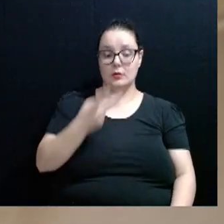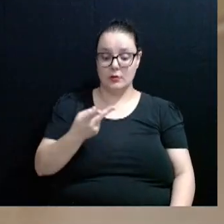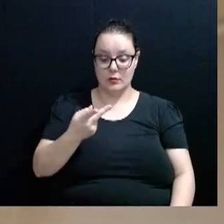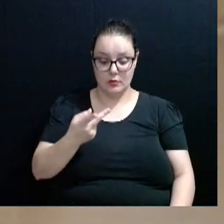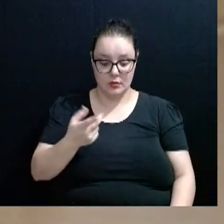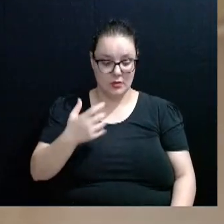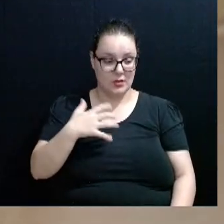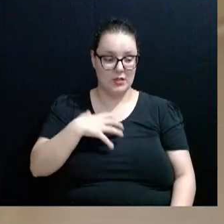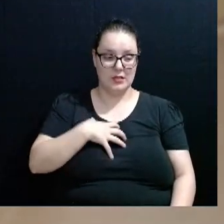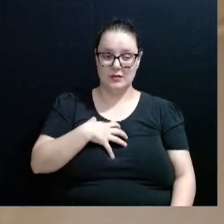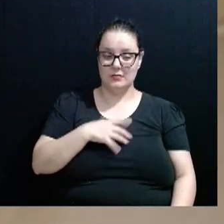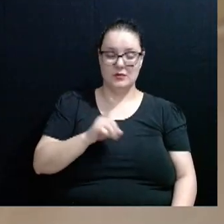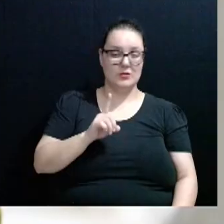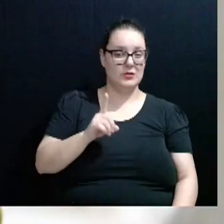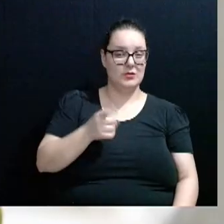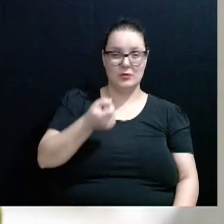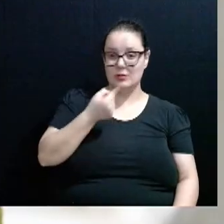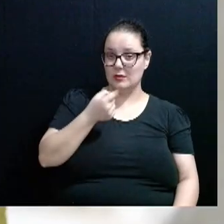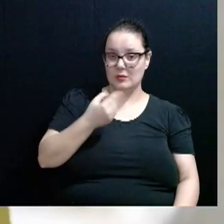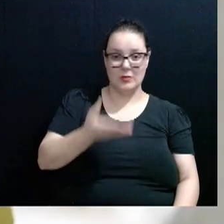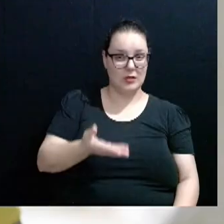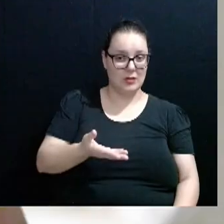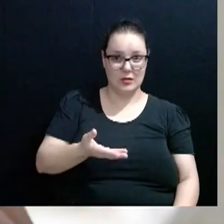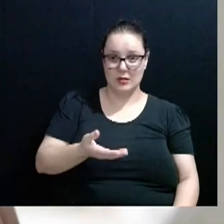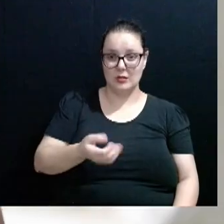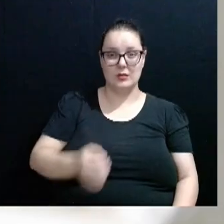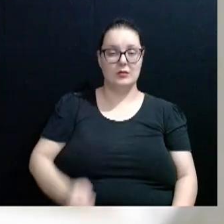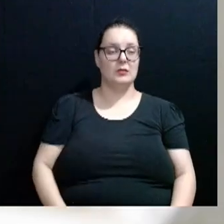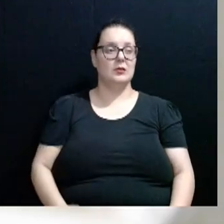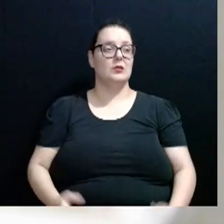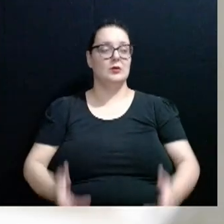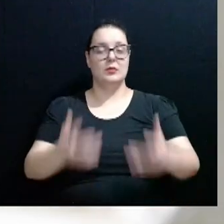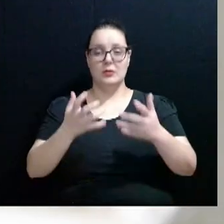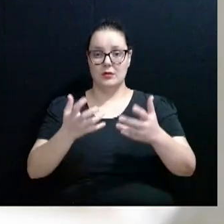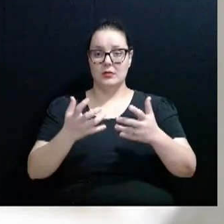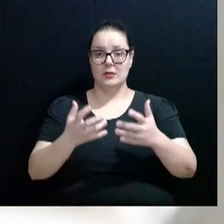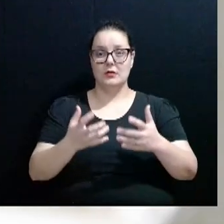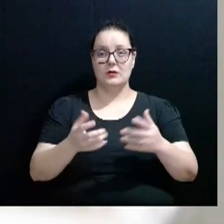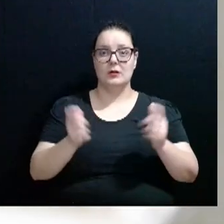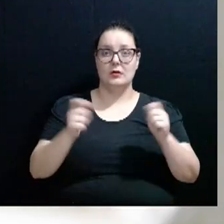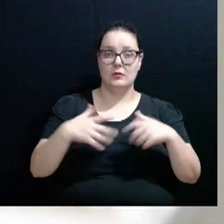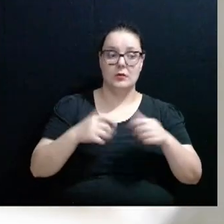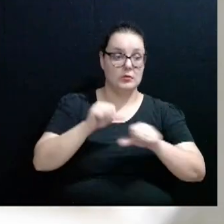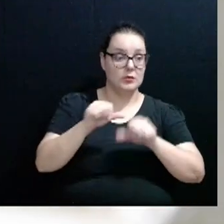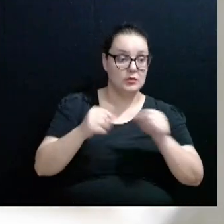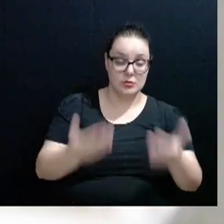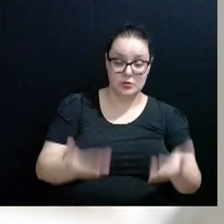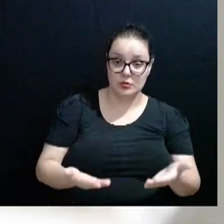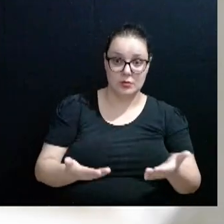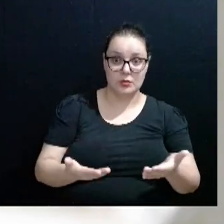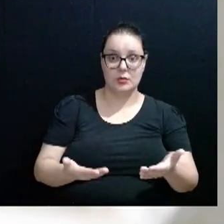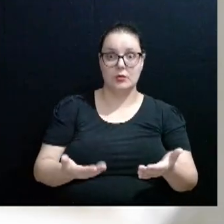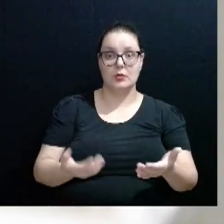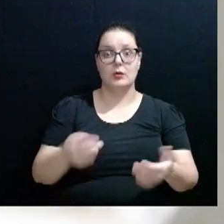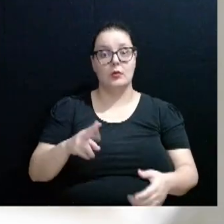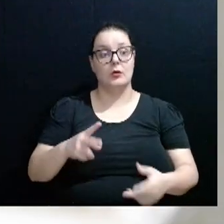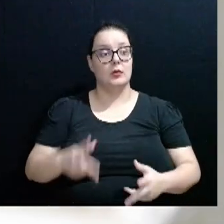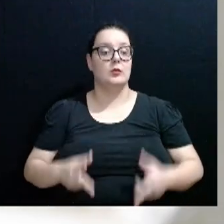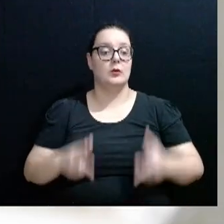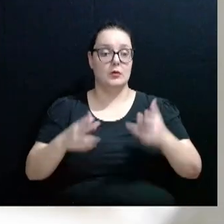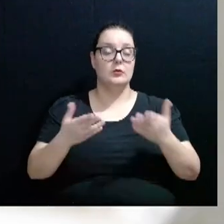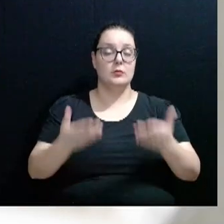me sentindo bem com esse medicamento, eu queria que ver a possibilidade de troca, né, ou então a suspensão mesmo, e ver